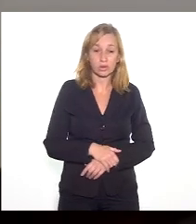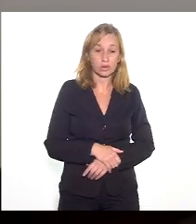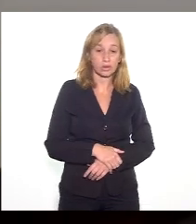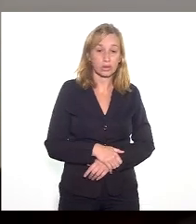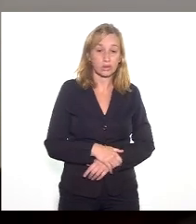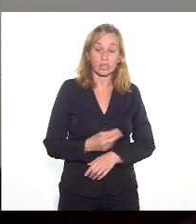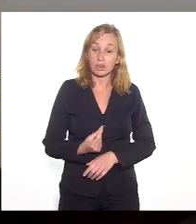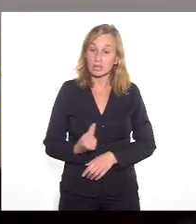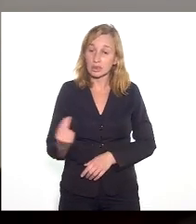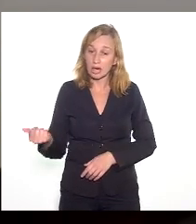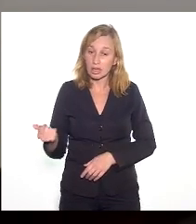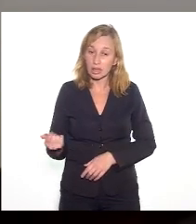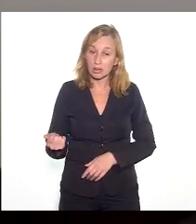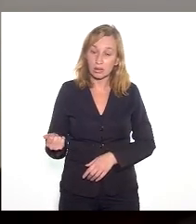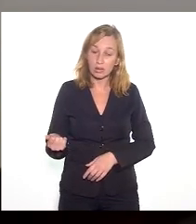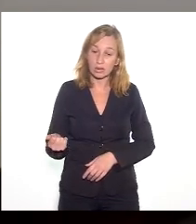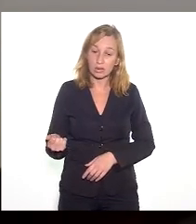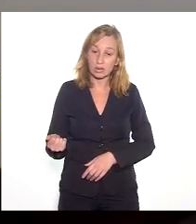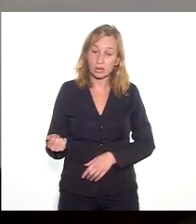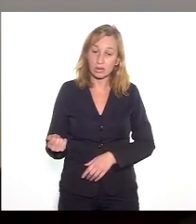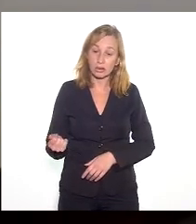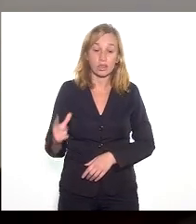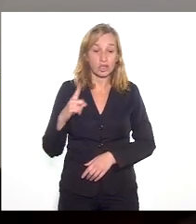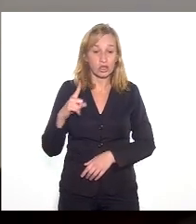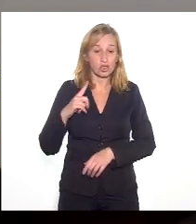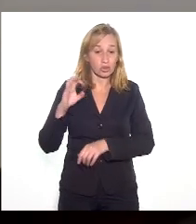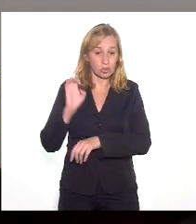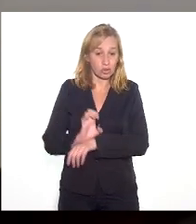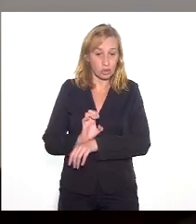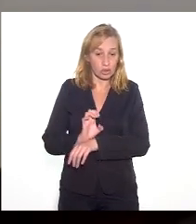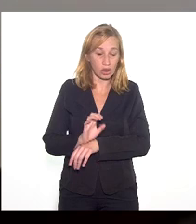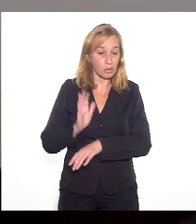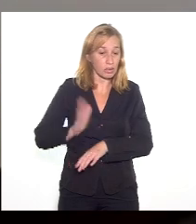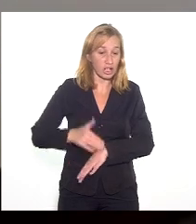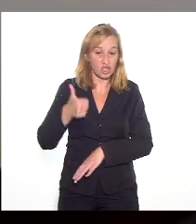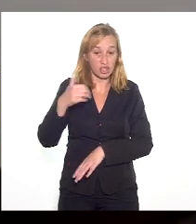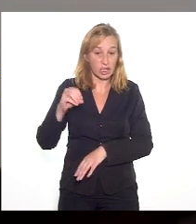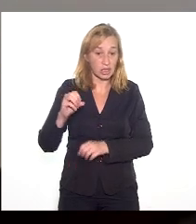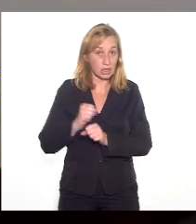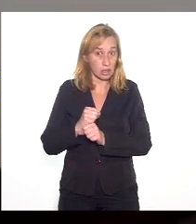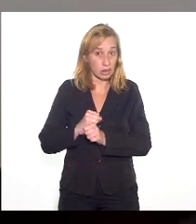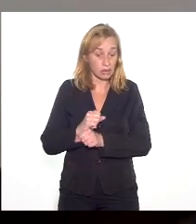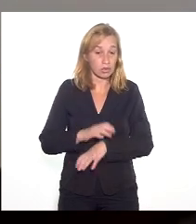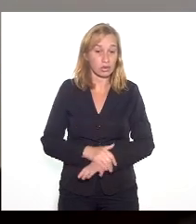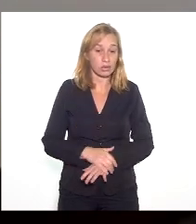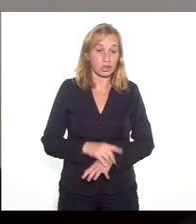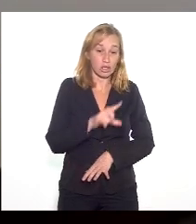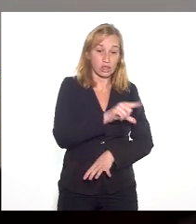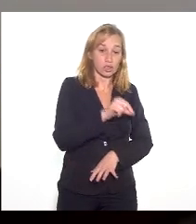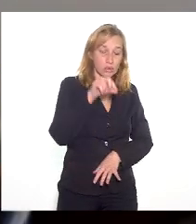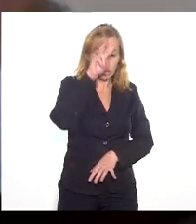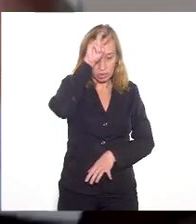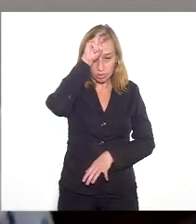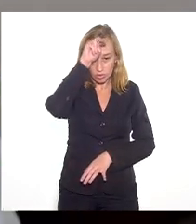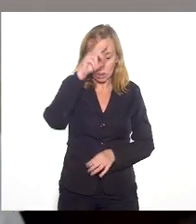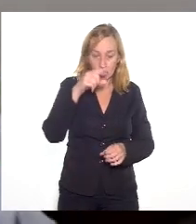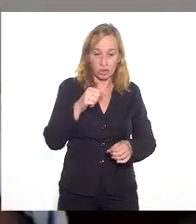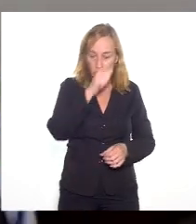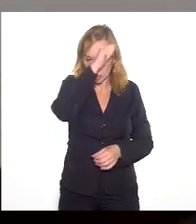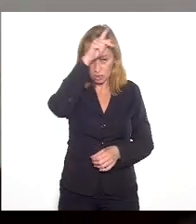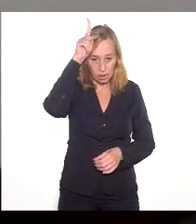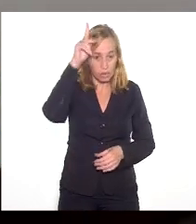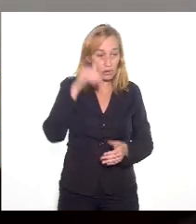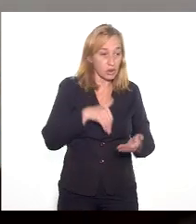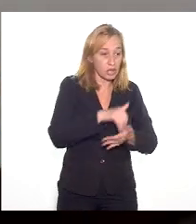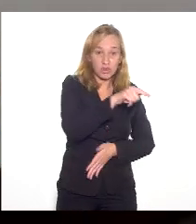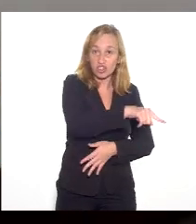se exonerou da matrícula que tinha no Estado, uma matrícula de mais de 10 anos, optando por ficar em Mesquita, e foi demitida em